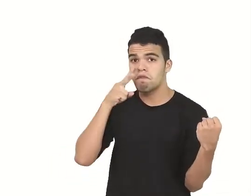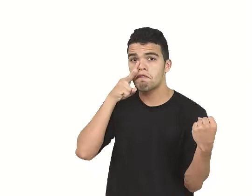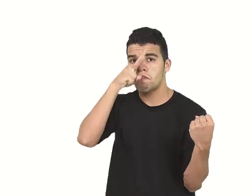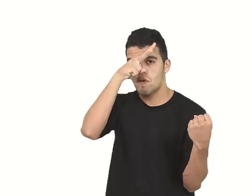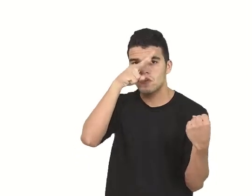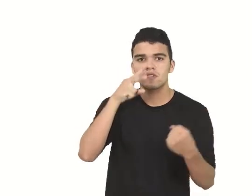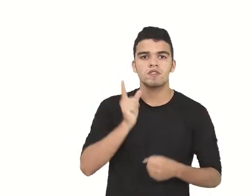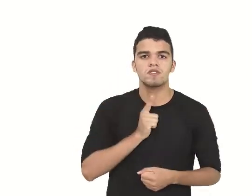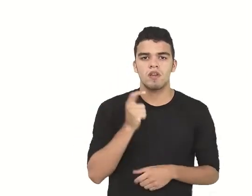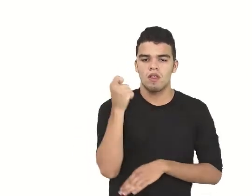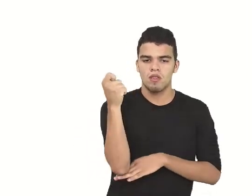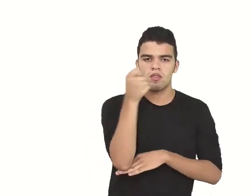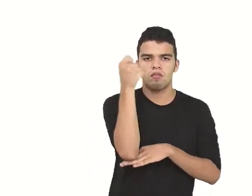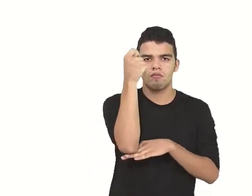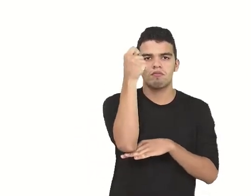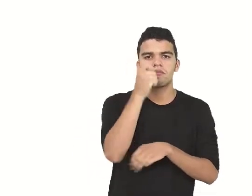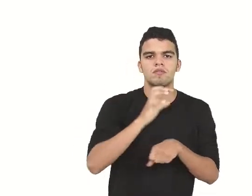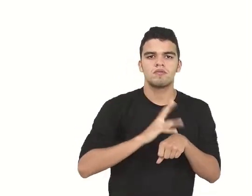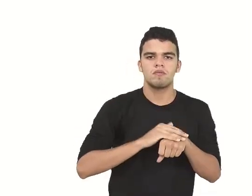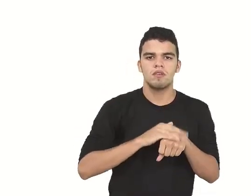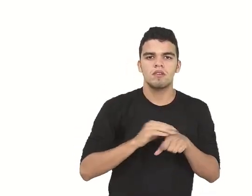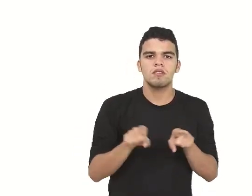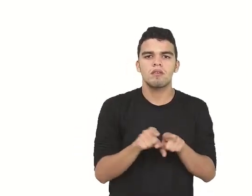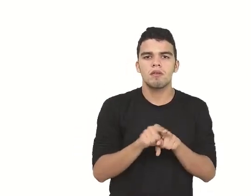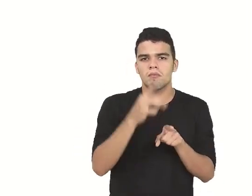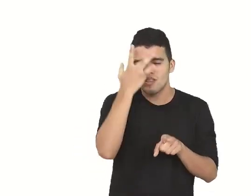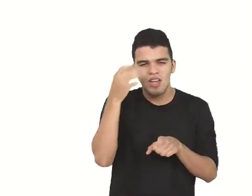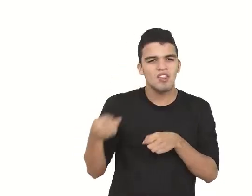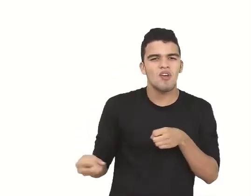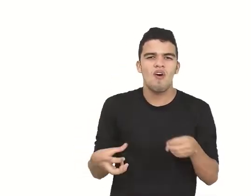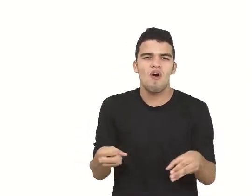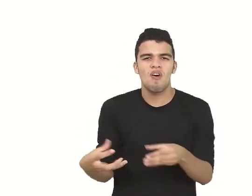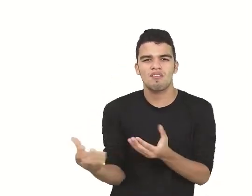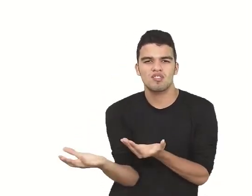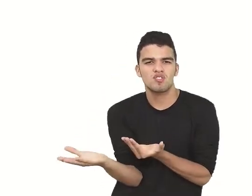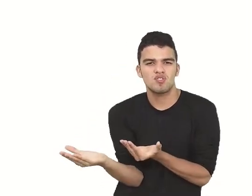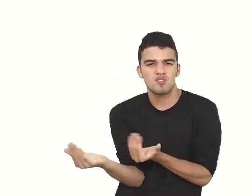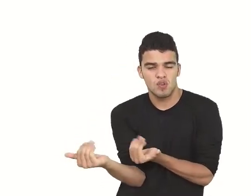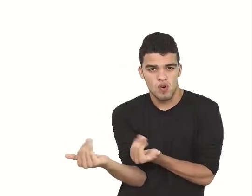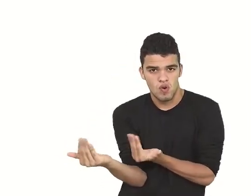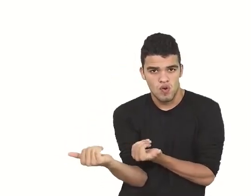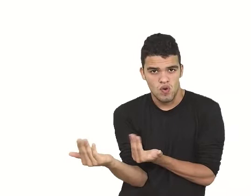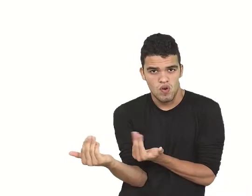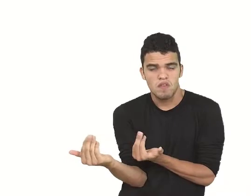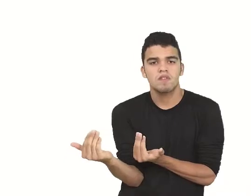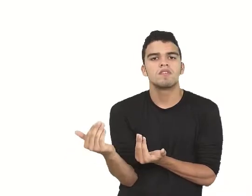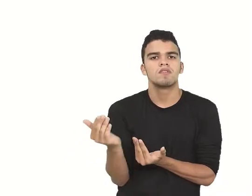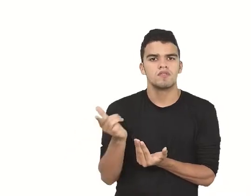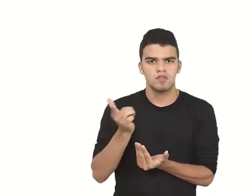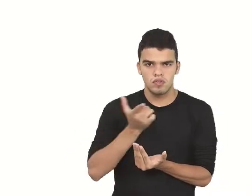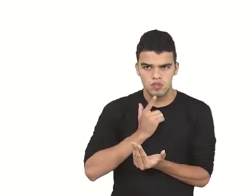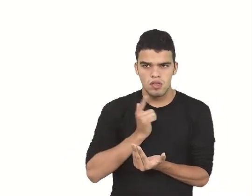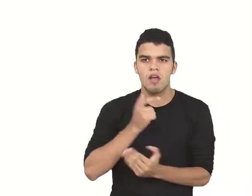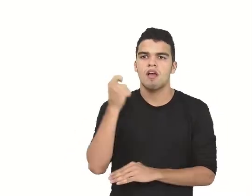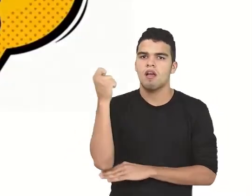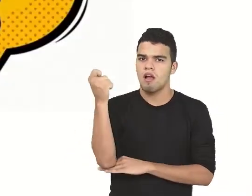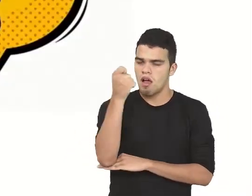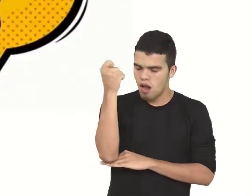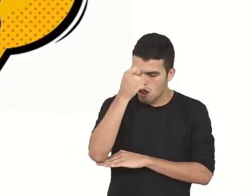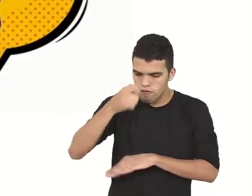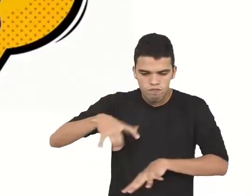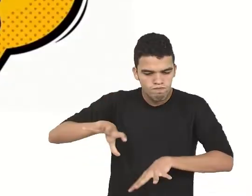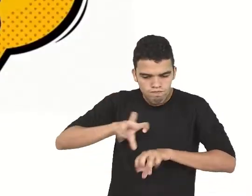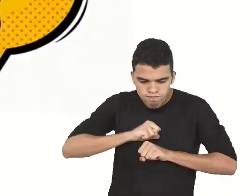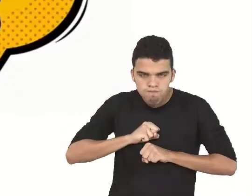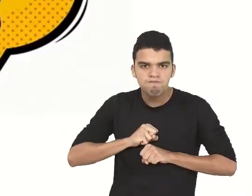da doença. Nós tivemos pessoas mais novas que desenvolveram a fase mais grave da doença. E